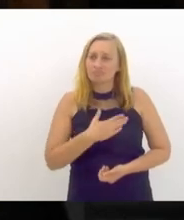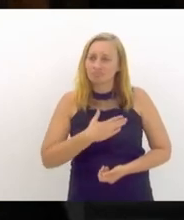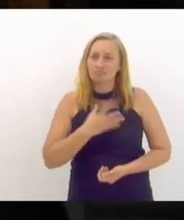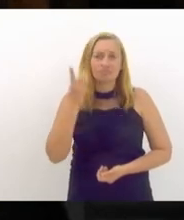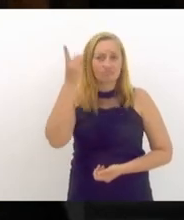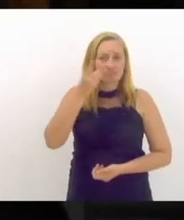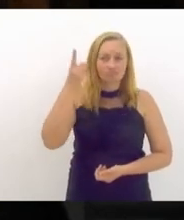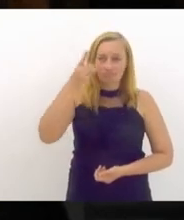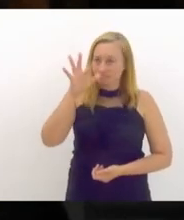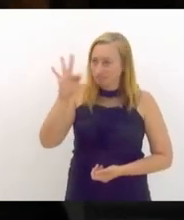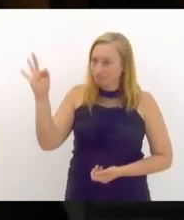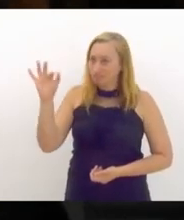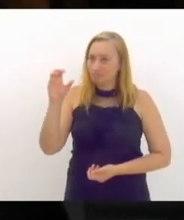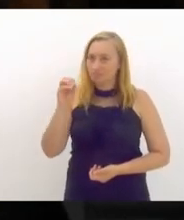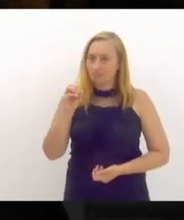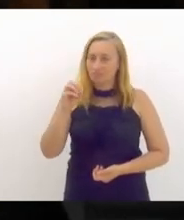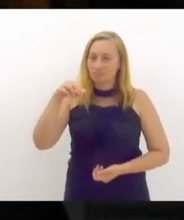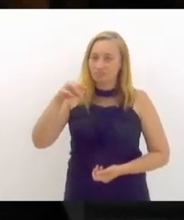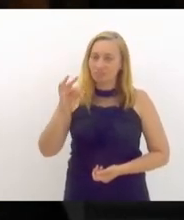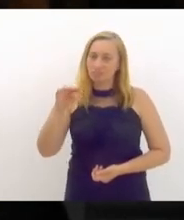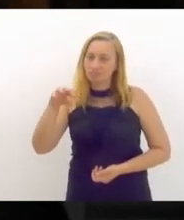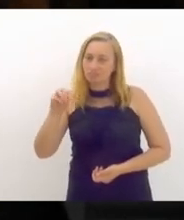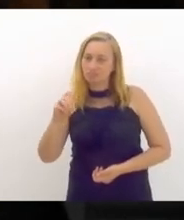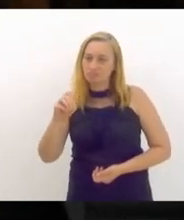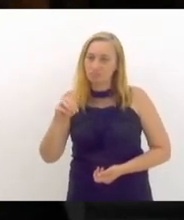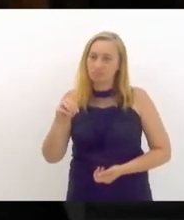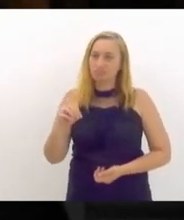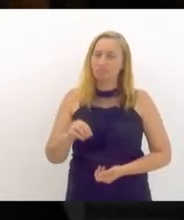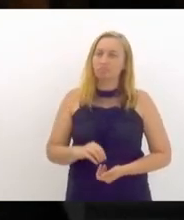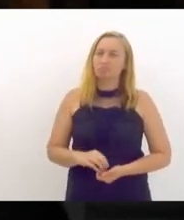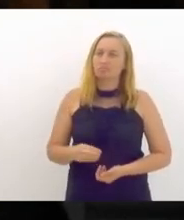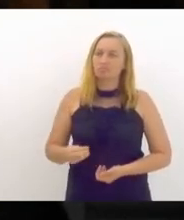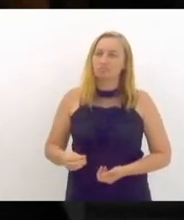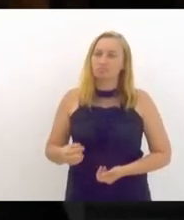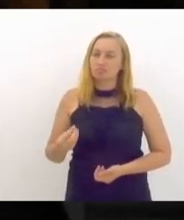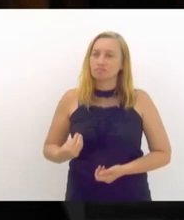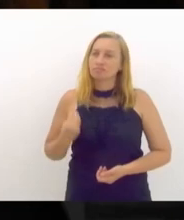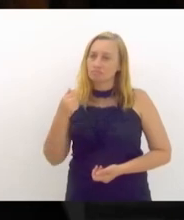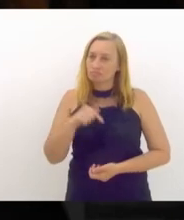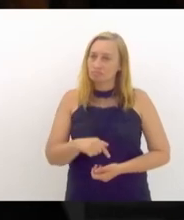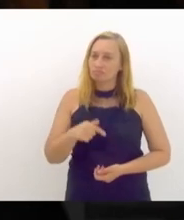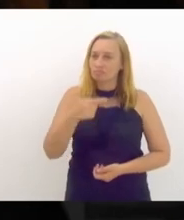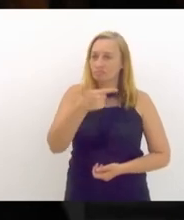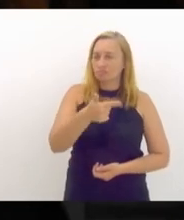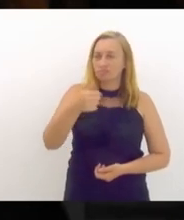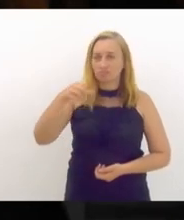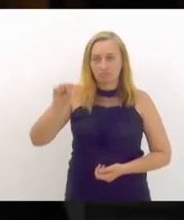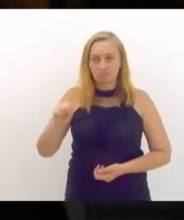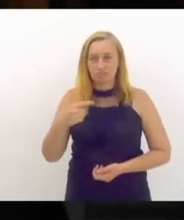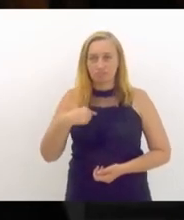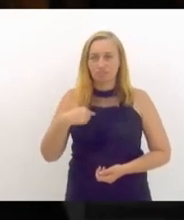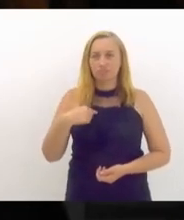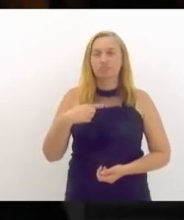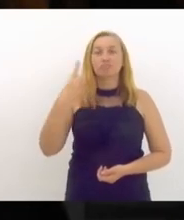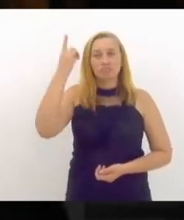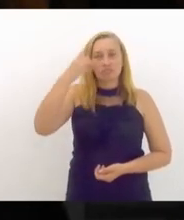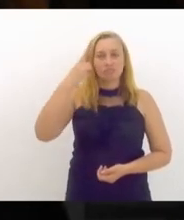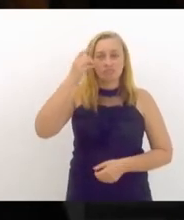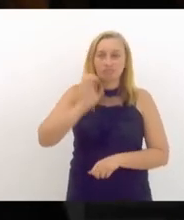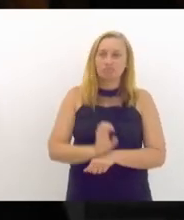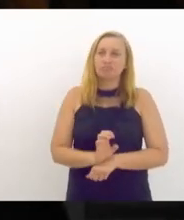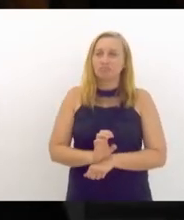deputado federal Otone de Paula, o fato de estarmos aqui. Em 2018, eu fui candidato a deputado